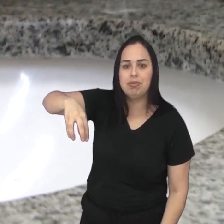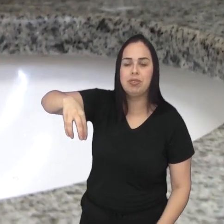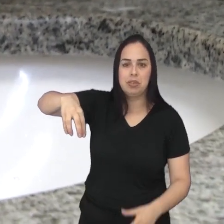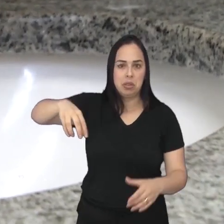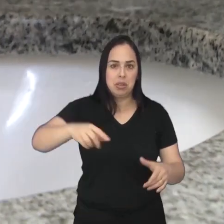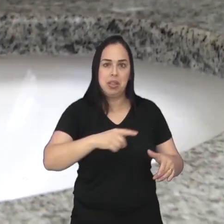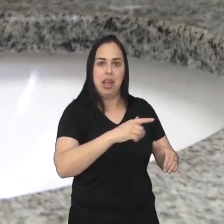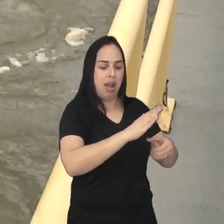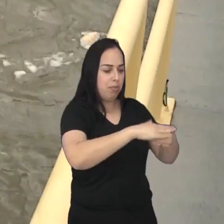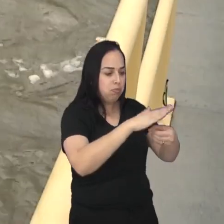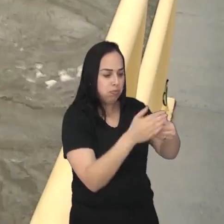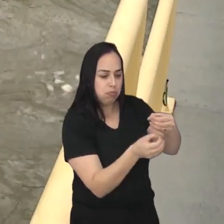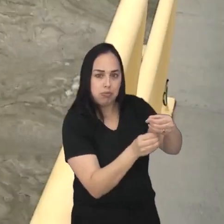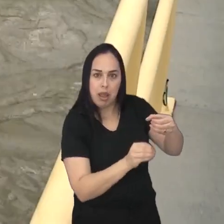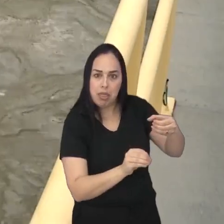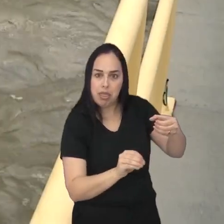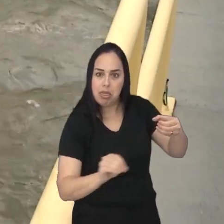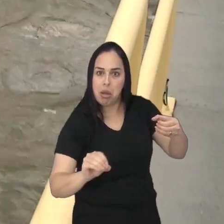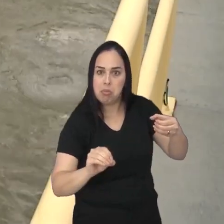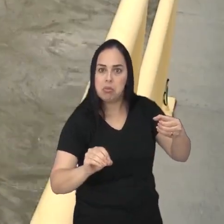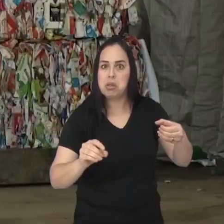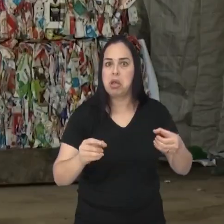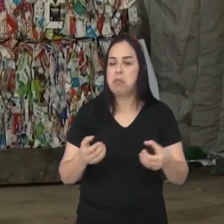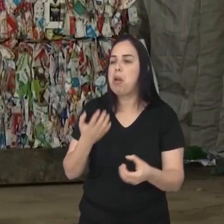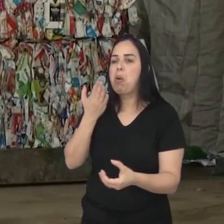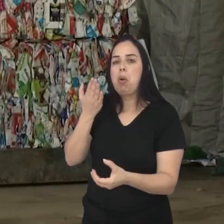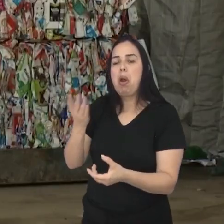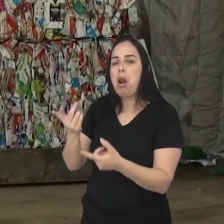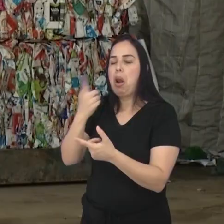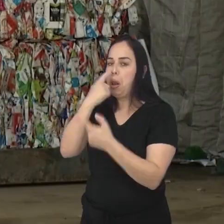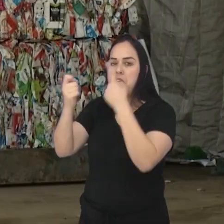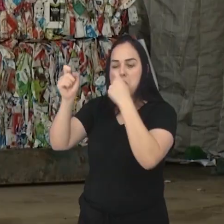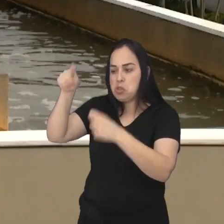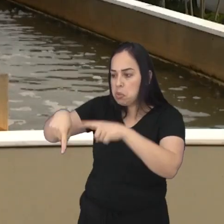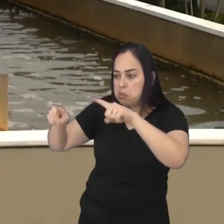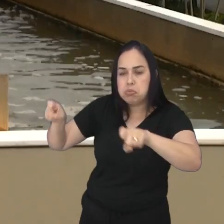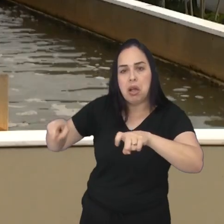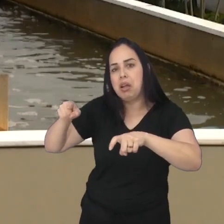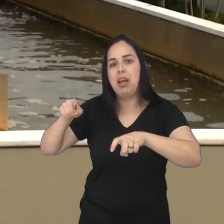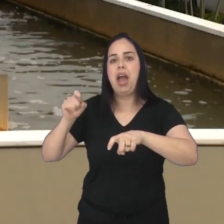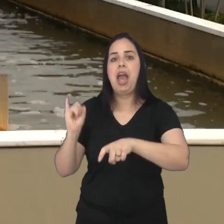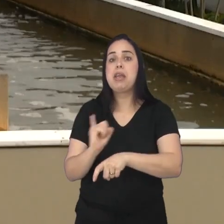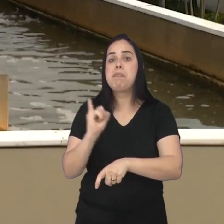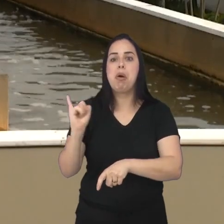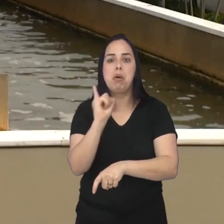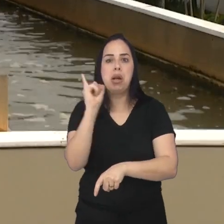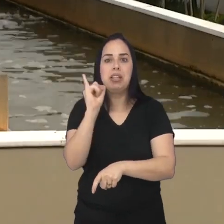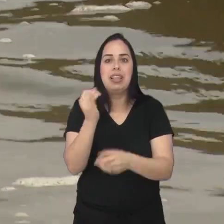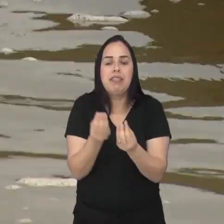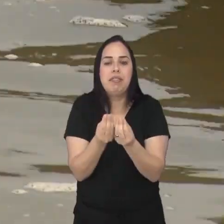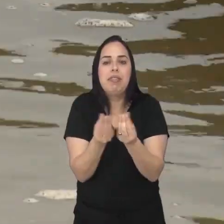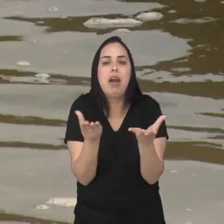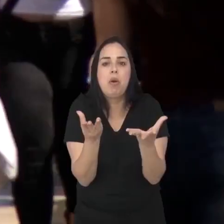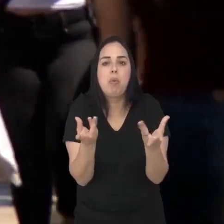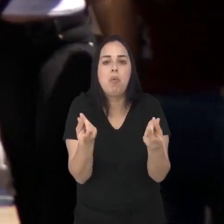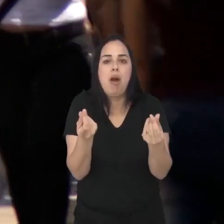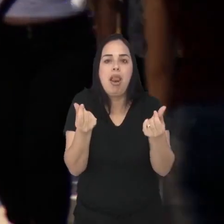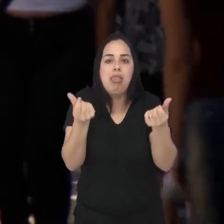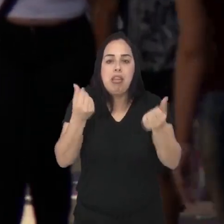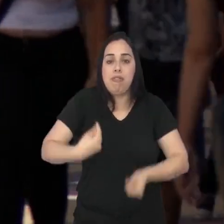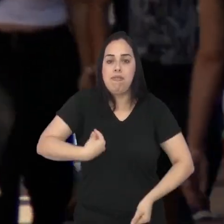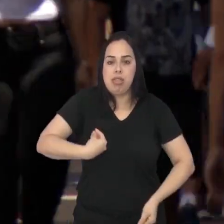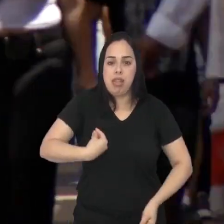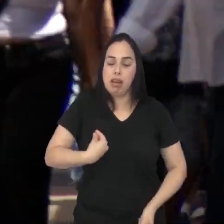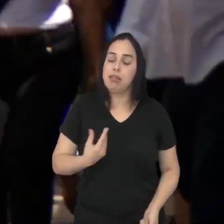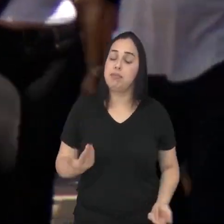das residências, o sistema de esgoto e a gestão dos resíduos são serviços fundamentais para garantir